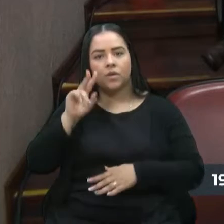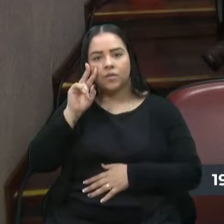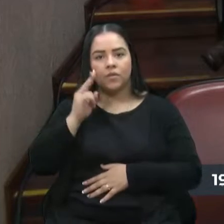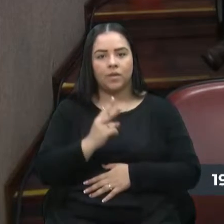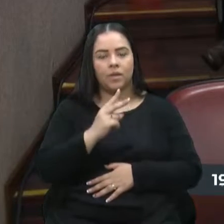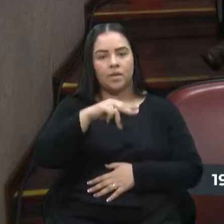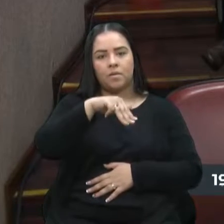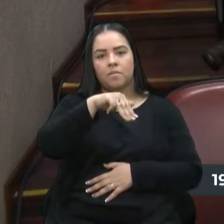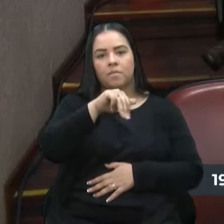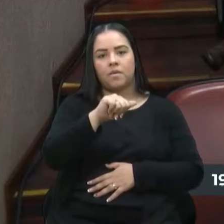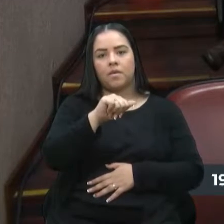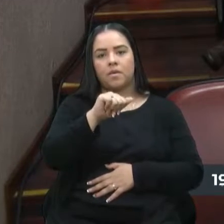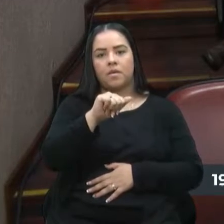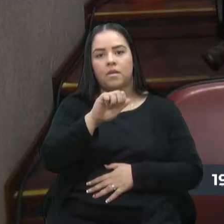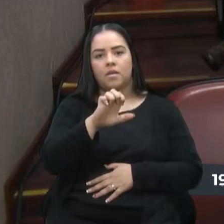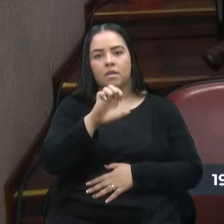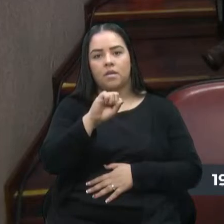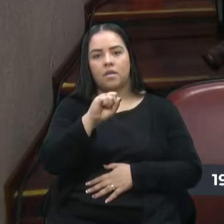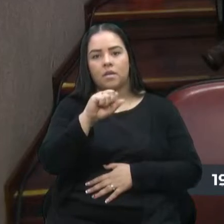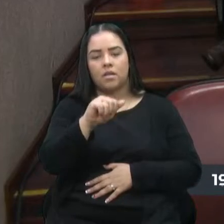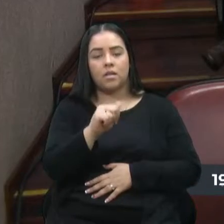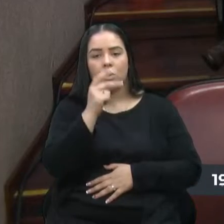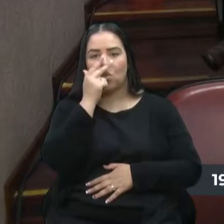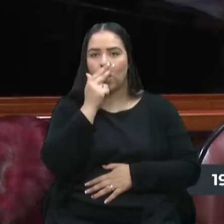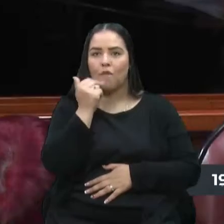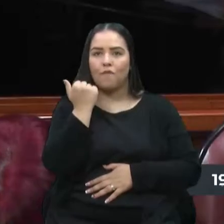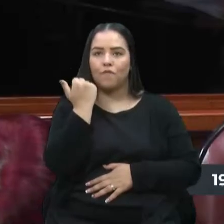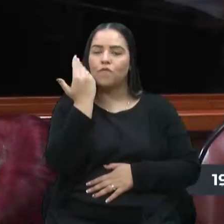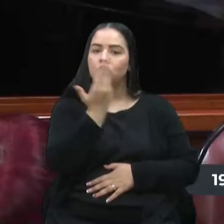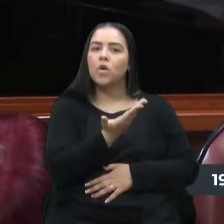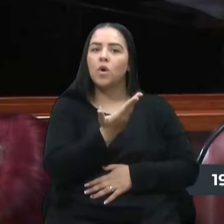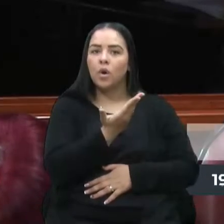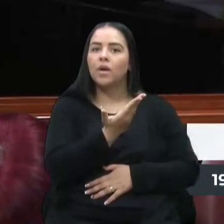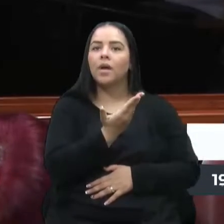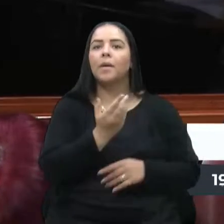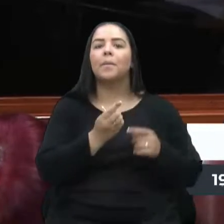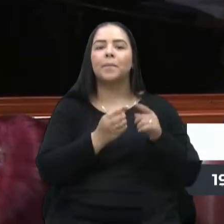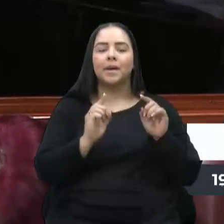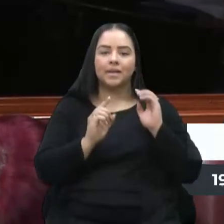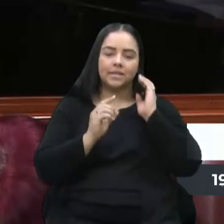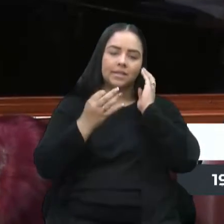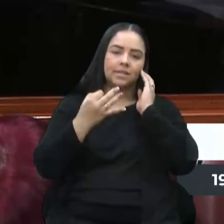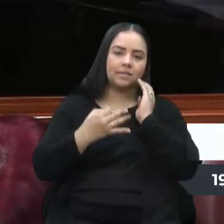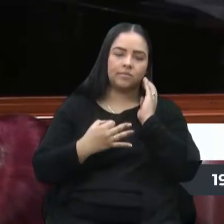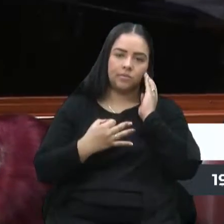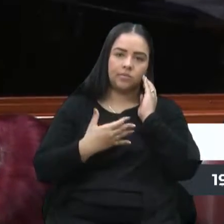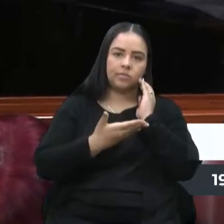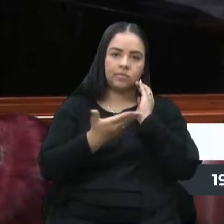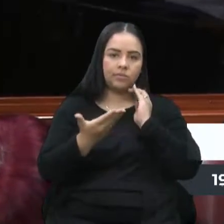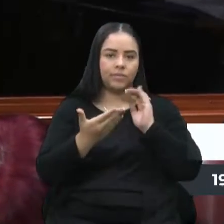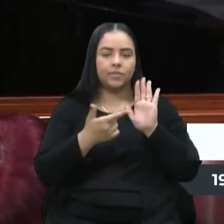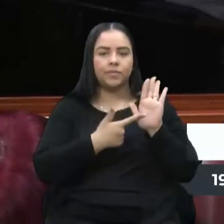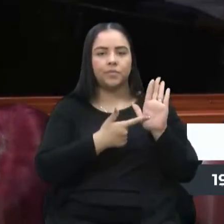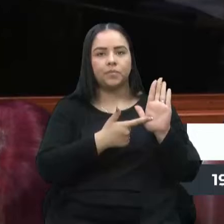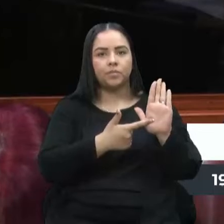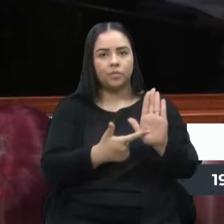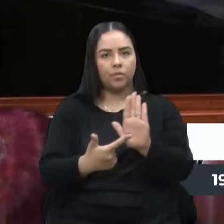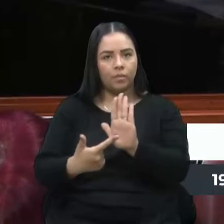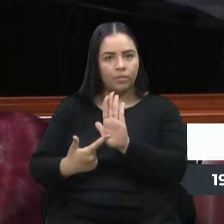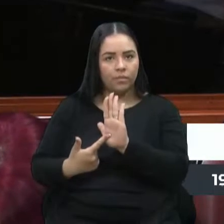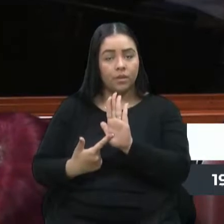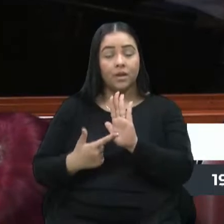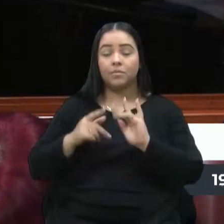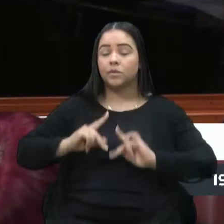mahesa mesmo que na parte externa e certamente esses expositores as pessoas que forem